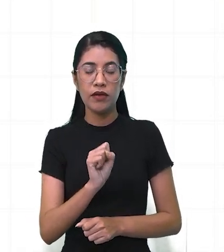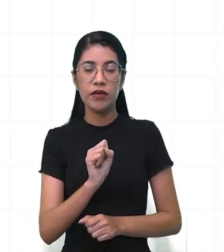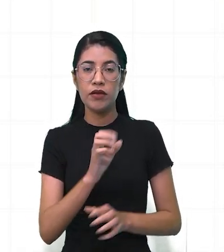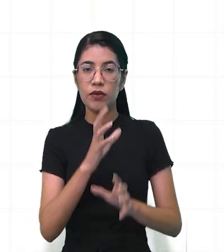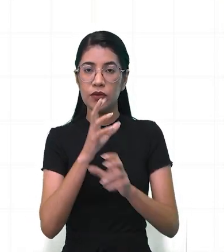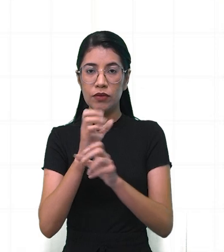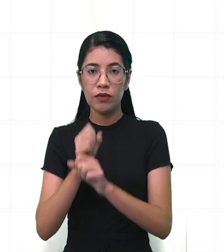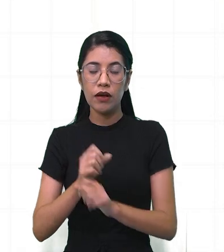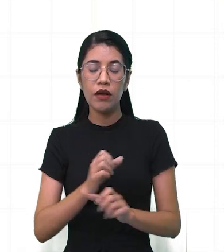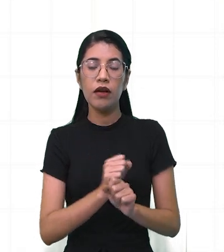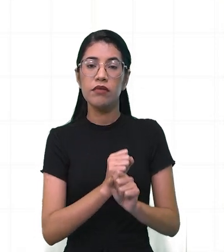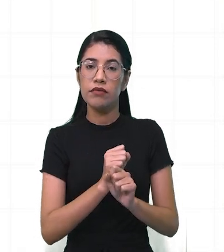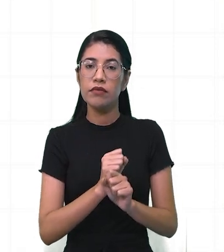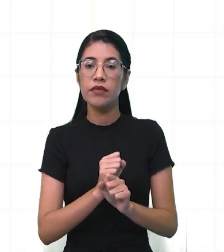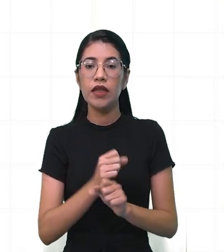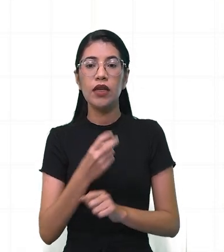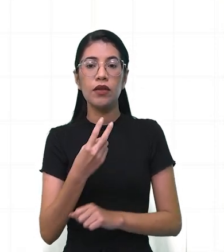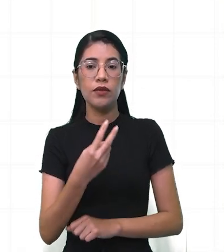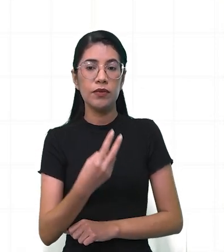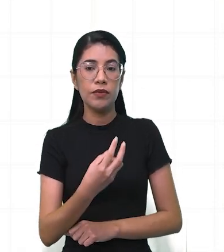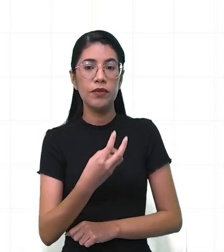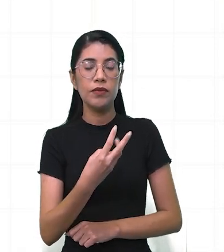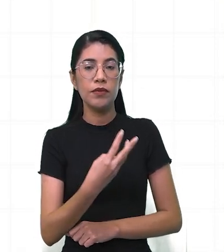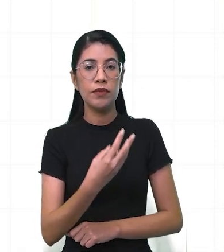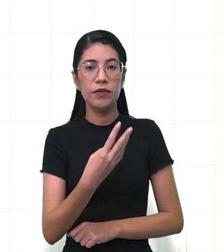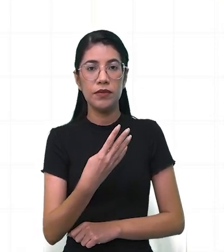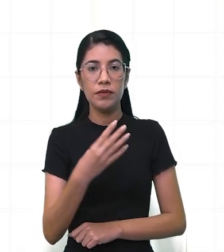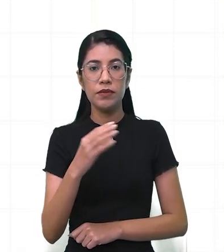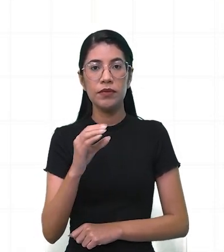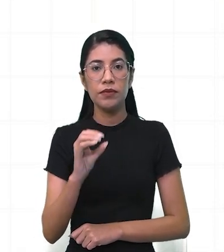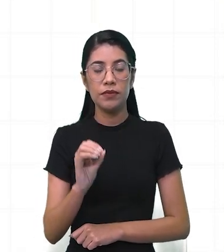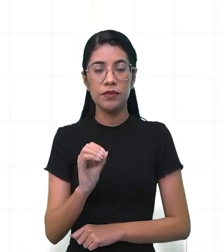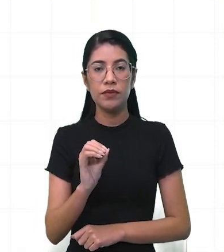Quanto que é esse valor?